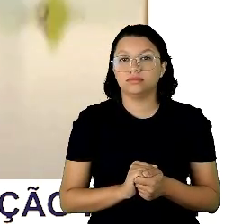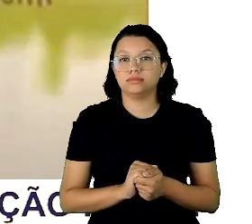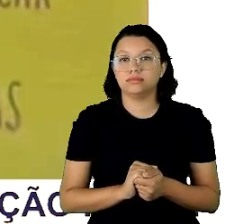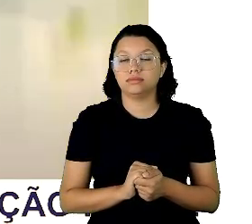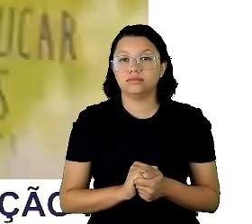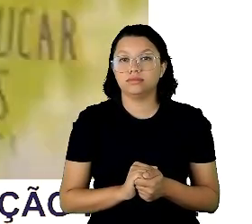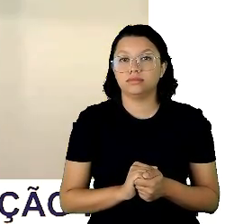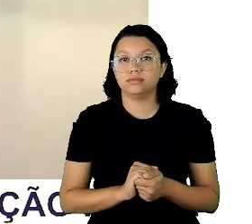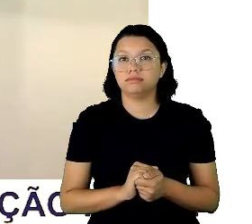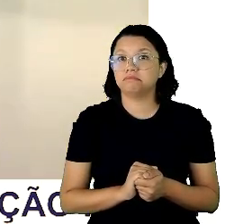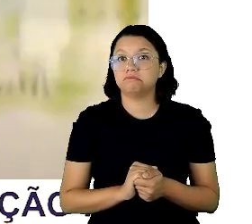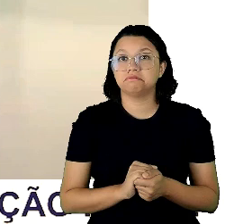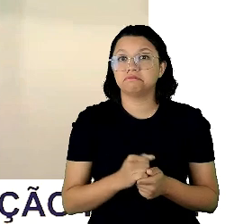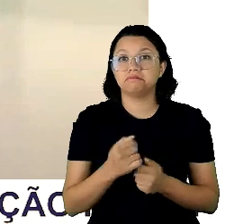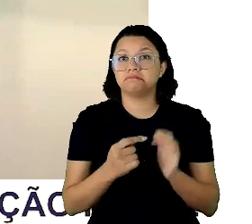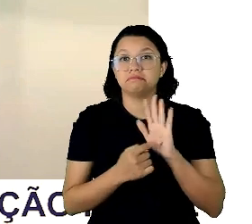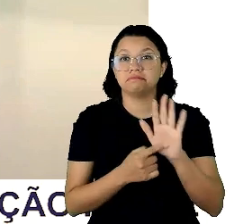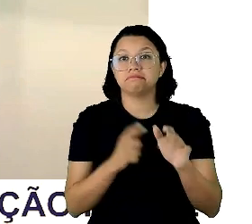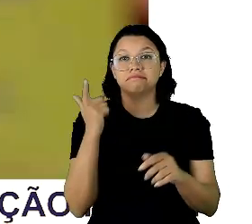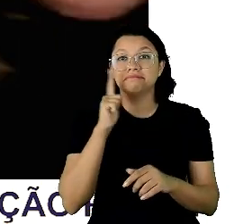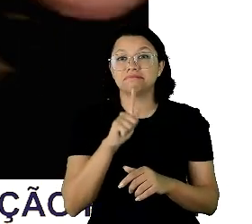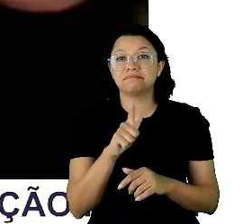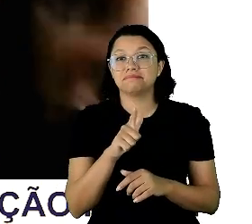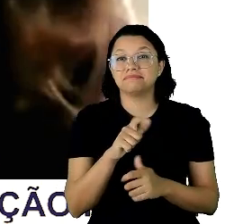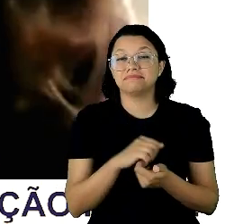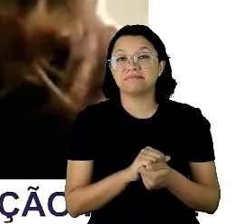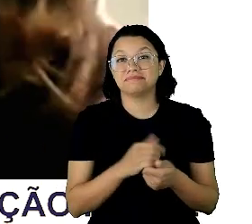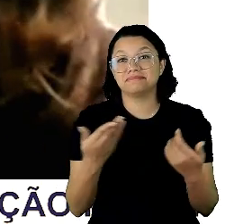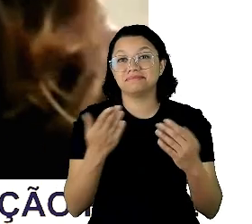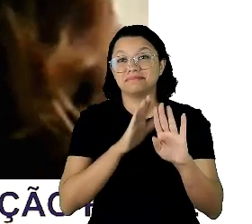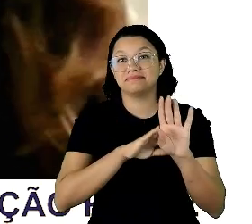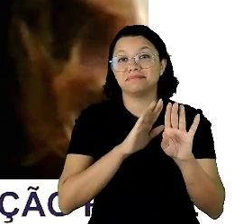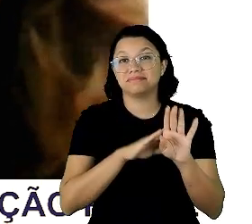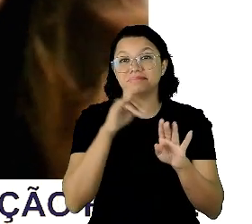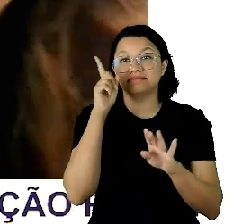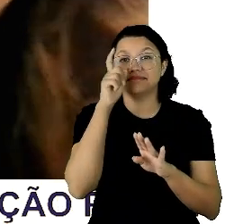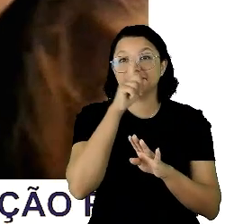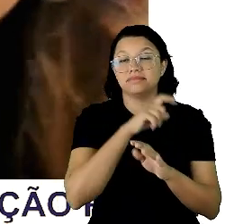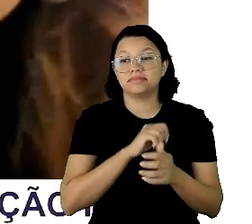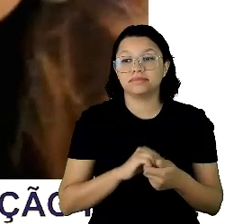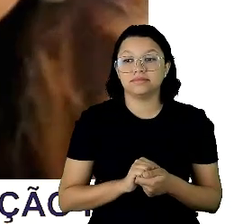Não aparece. Esses fundos de tela são terríveis.